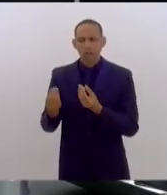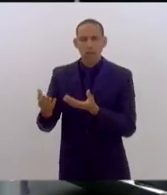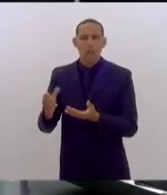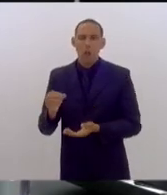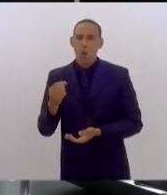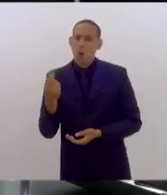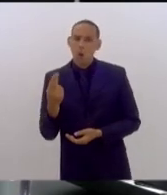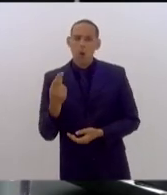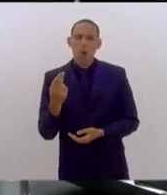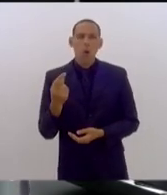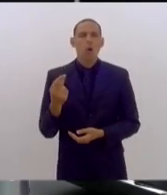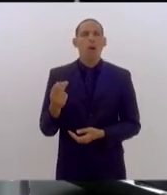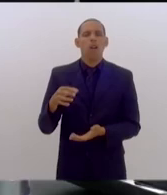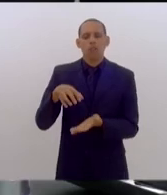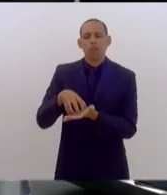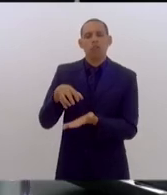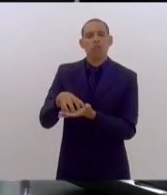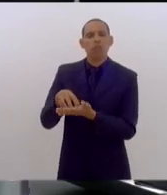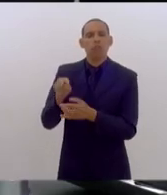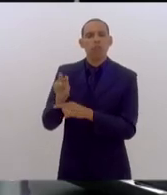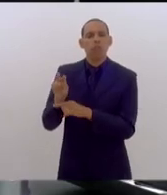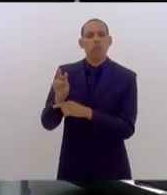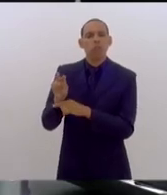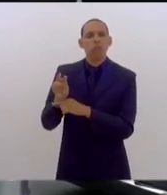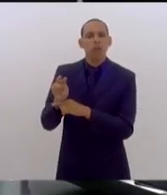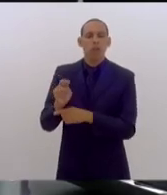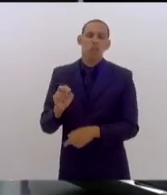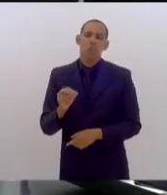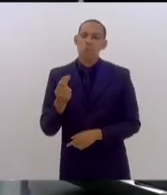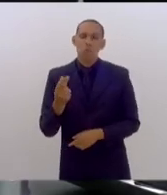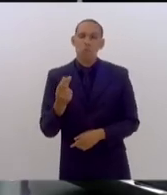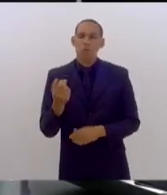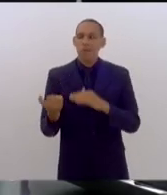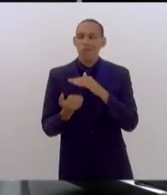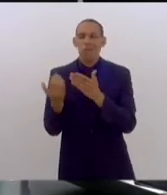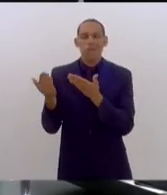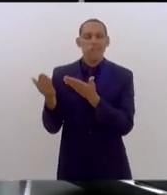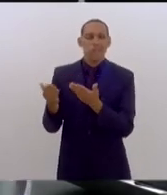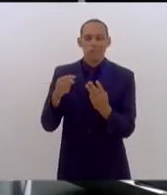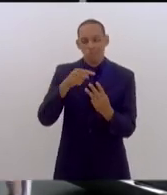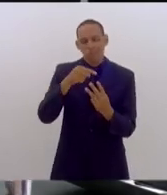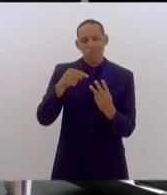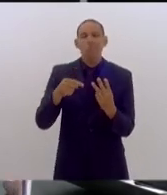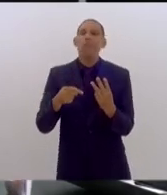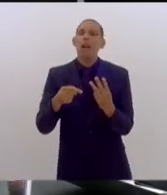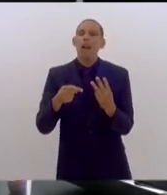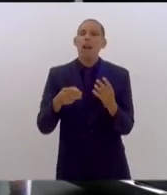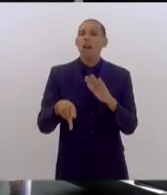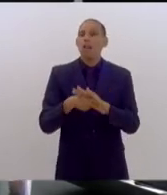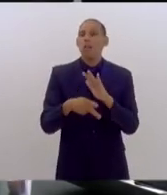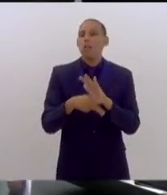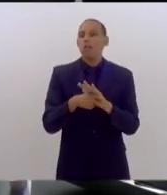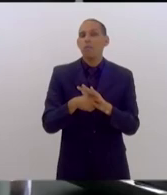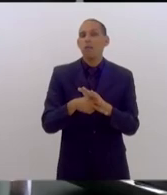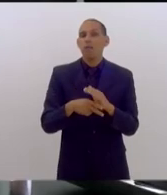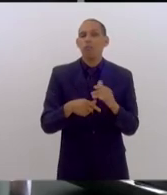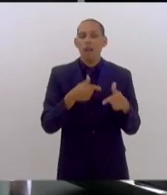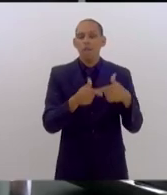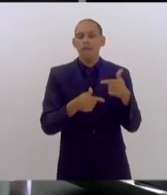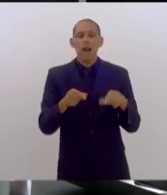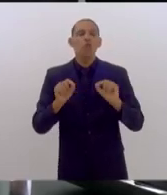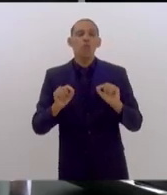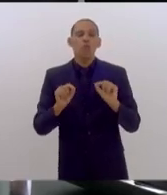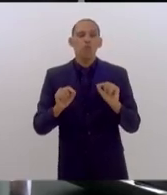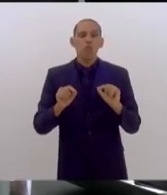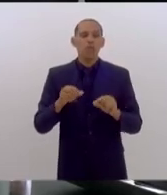gente reguladora seja a concessionária aqui que medidas que ações que vêm sendo adotadas né Tribunal de